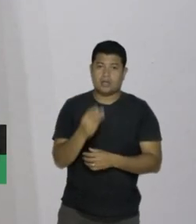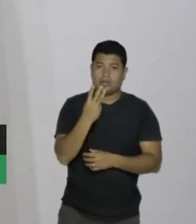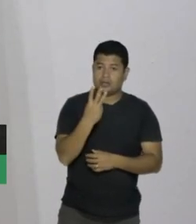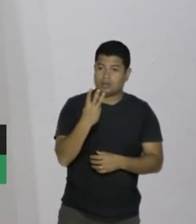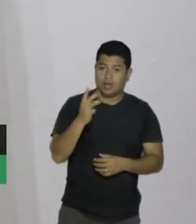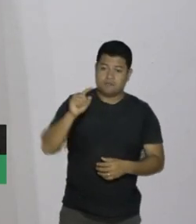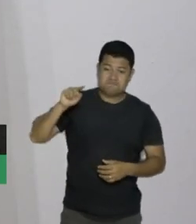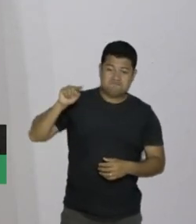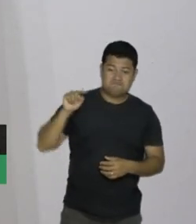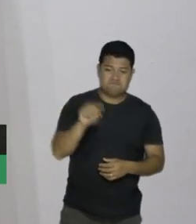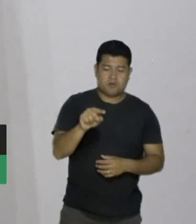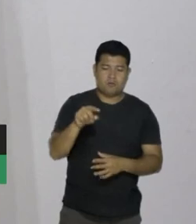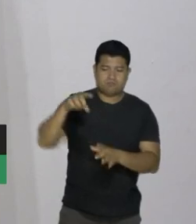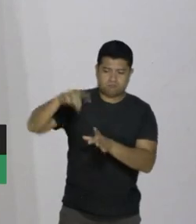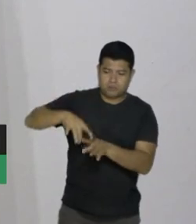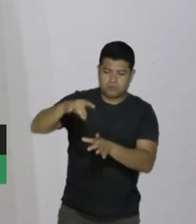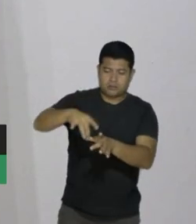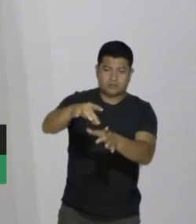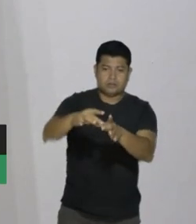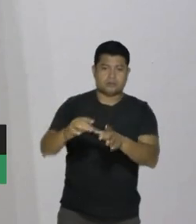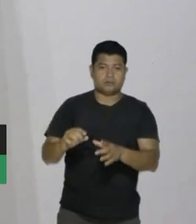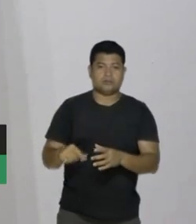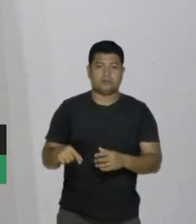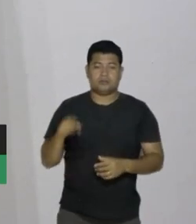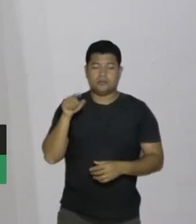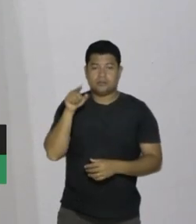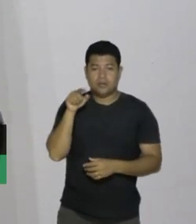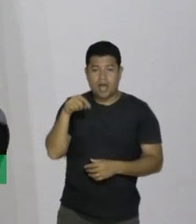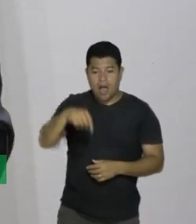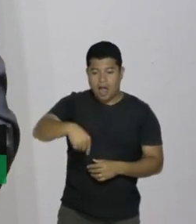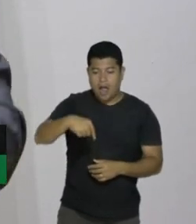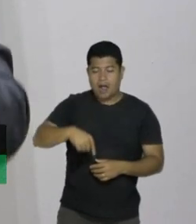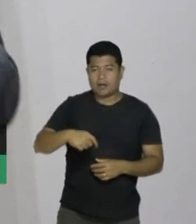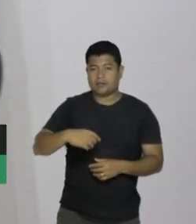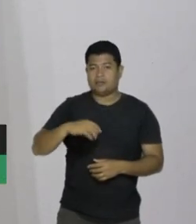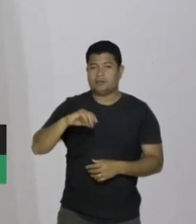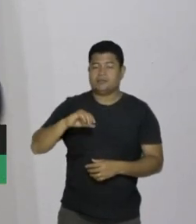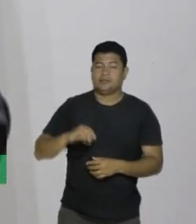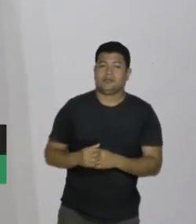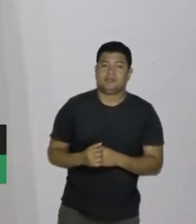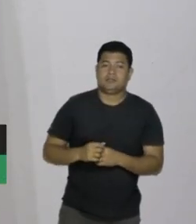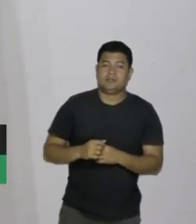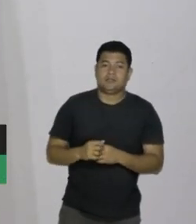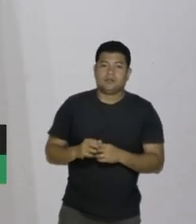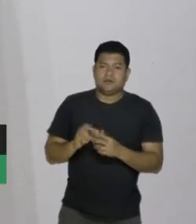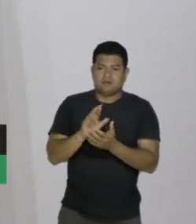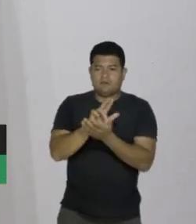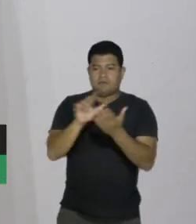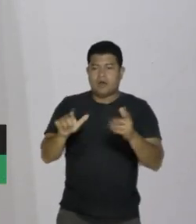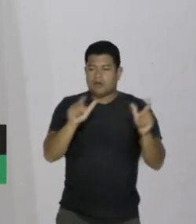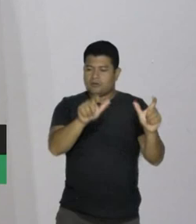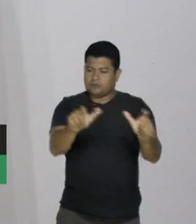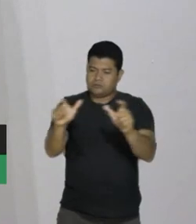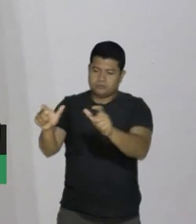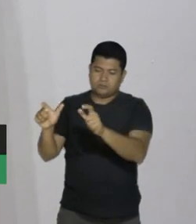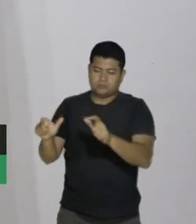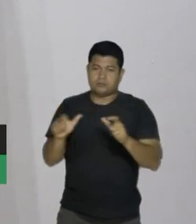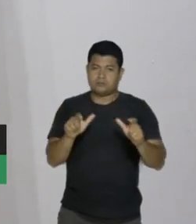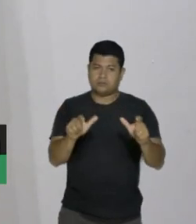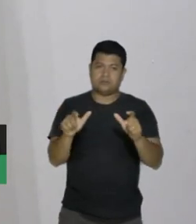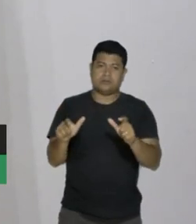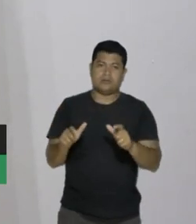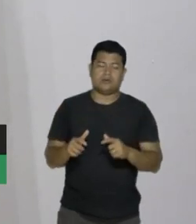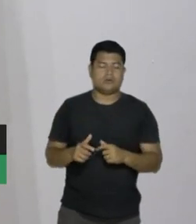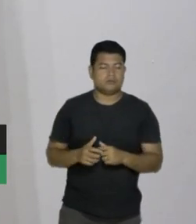mil Pomares em Santa Catarina pintar produzindo lá em São Joaquim lá em Urupema em Bom Jardim da Serra quem tá produzindo no painel